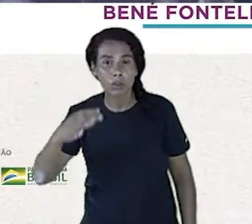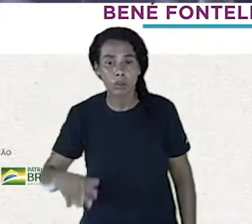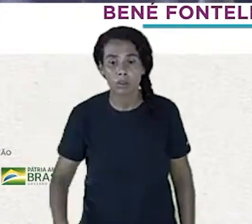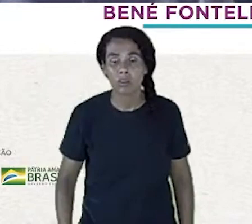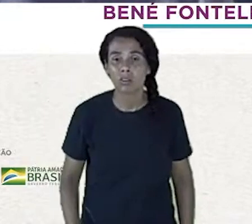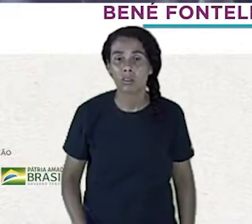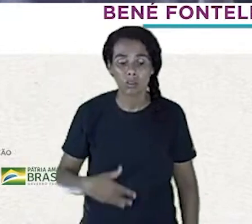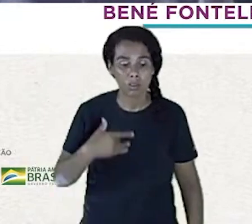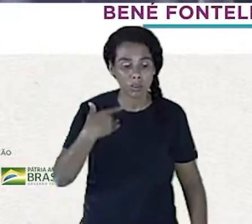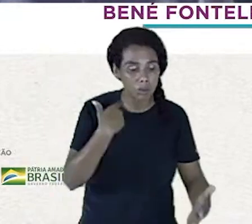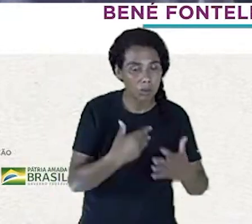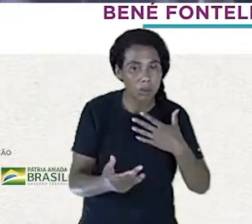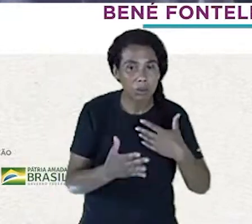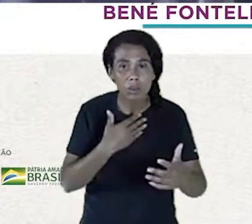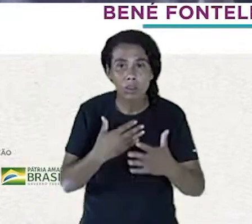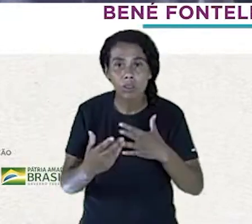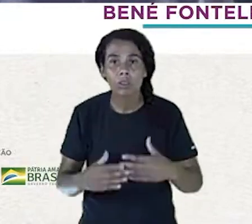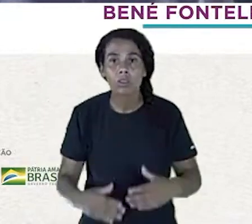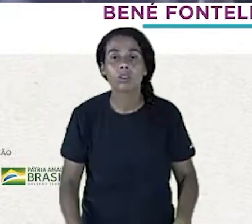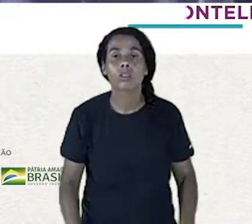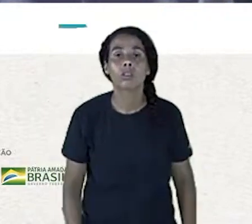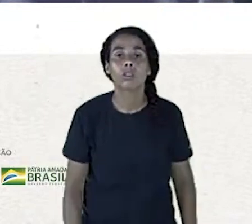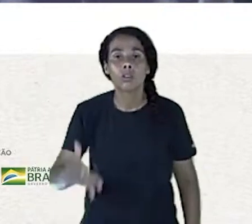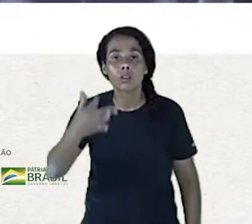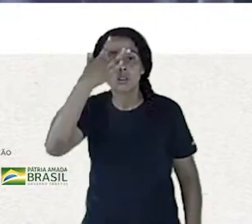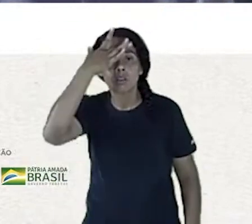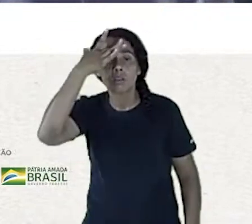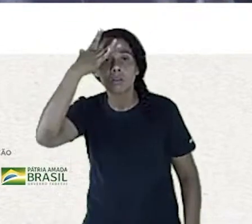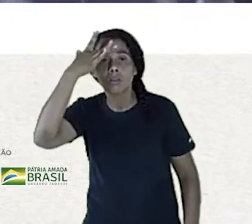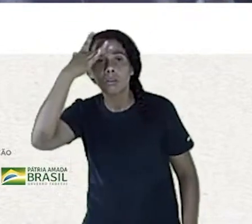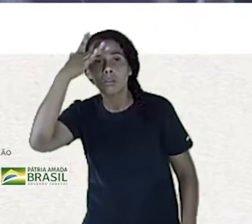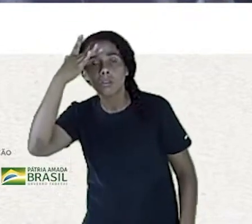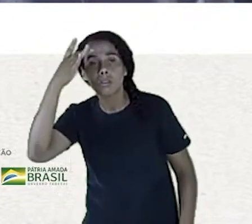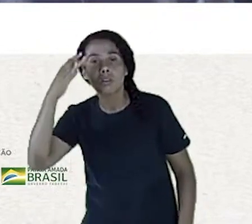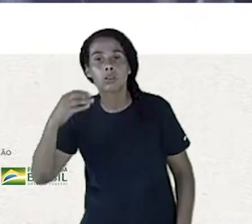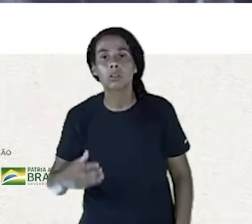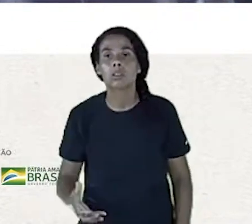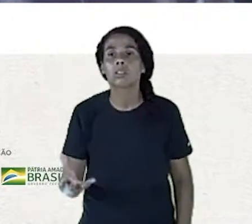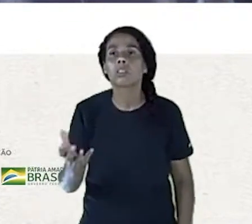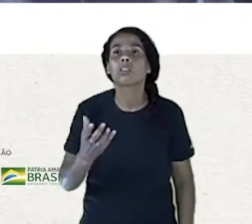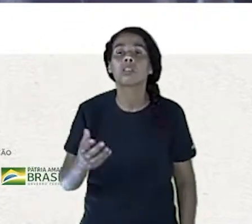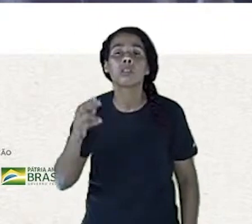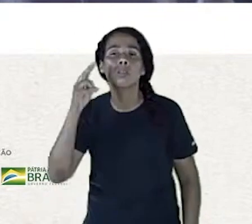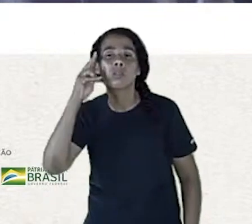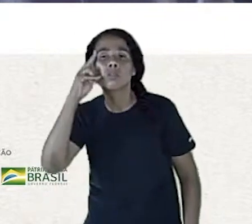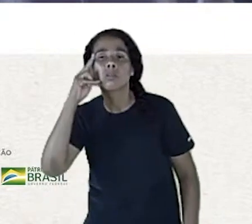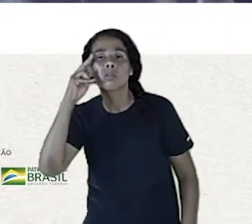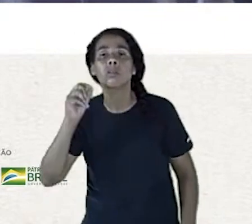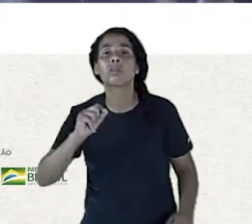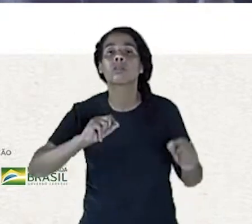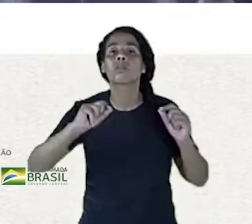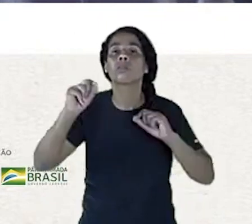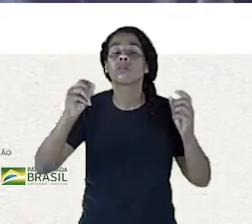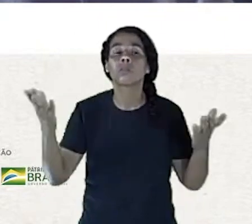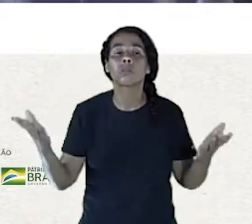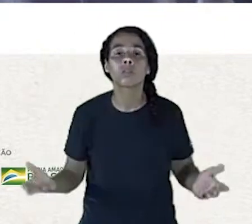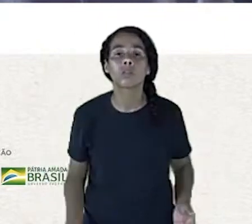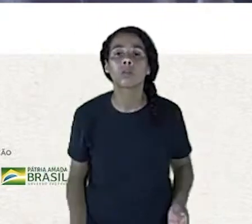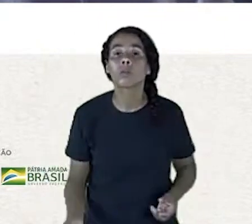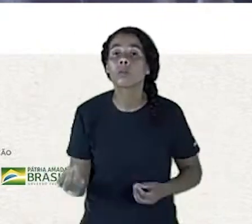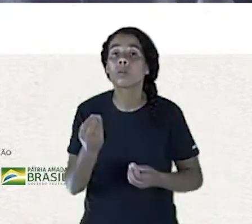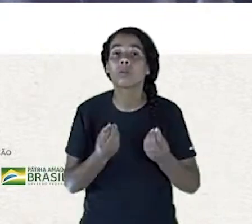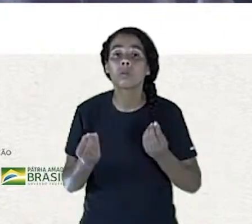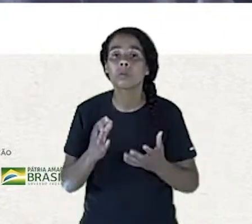as árvores dos lugares, enfim, ser pássaro ou